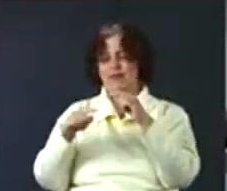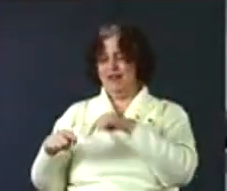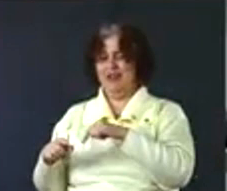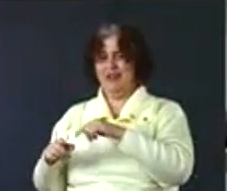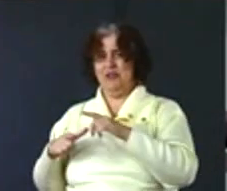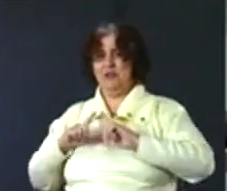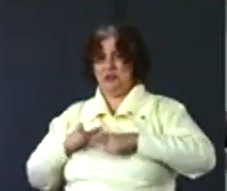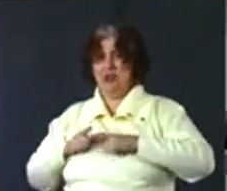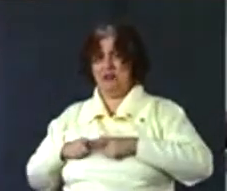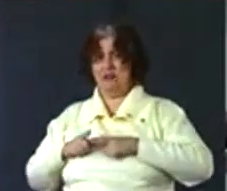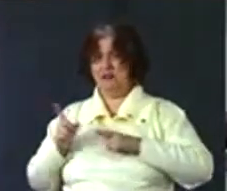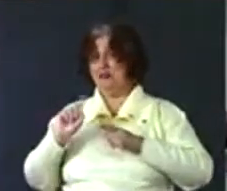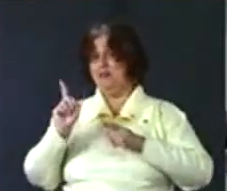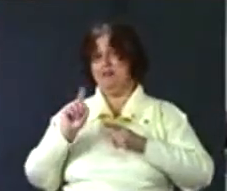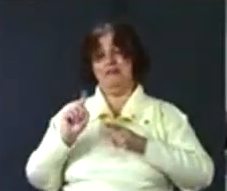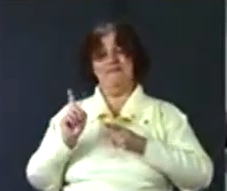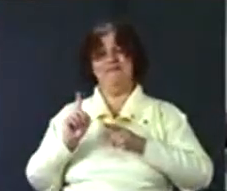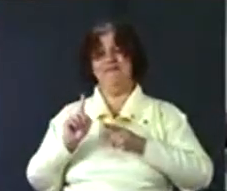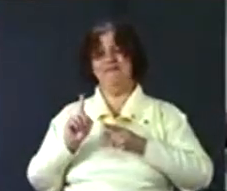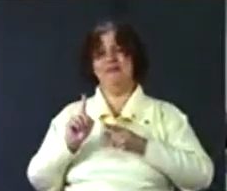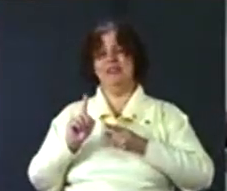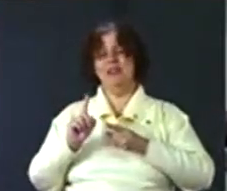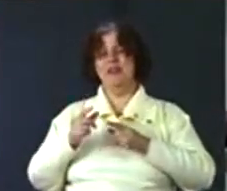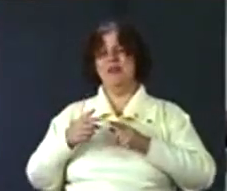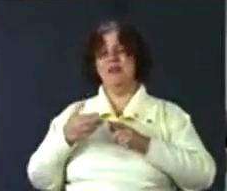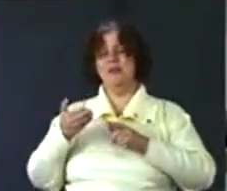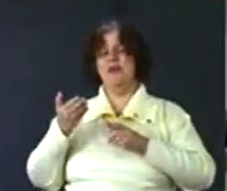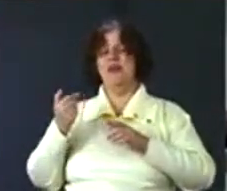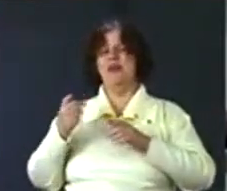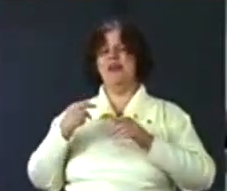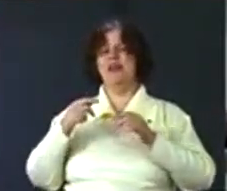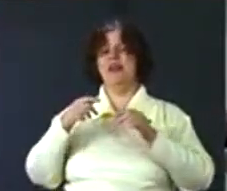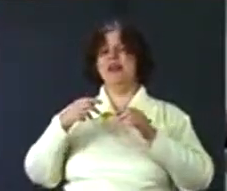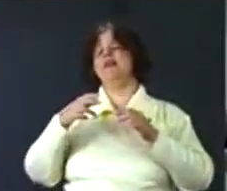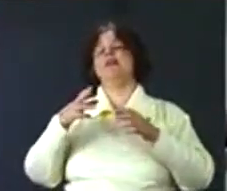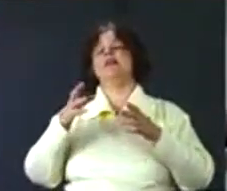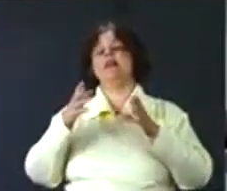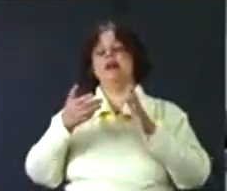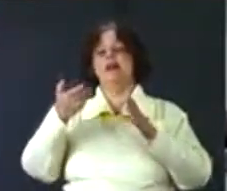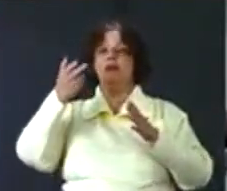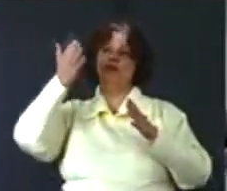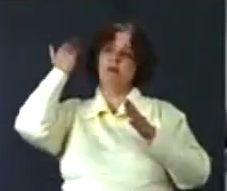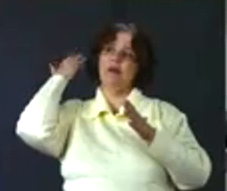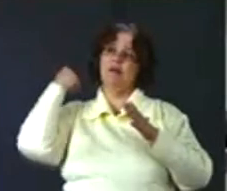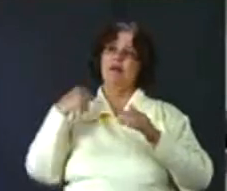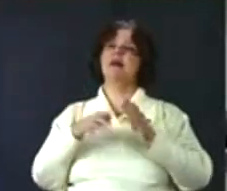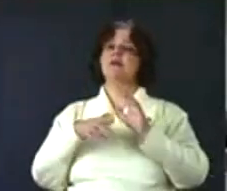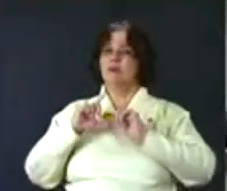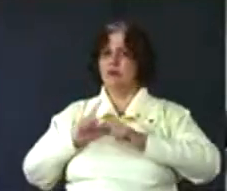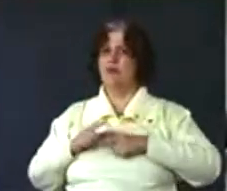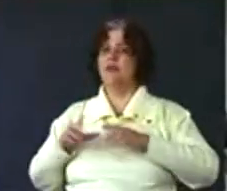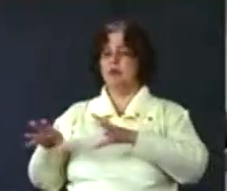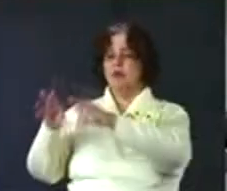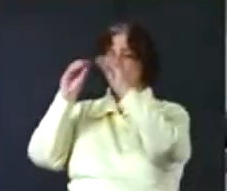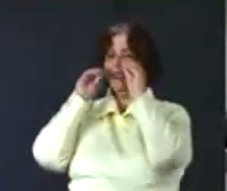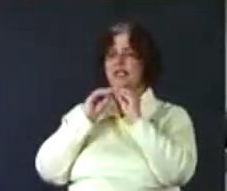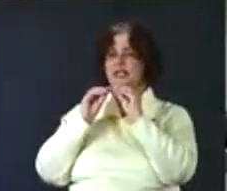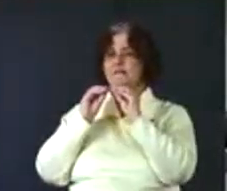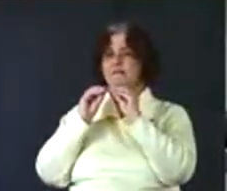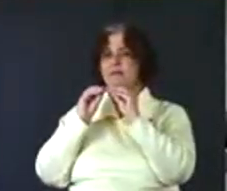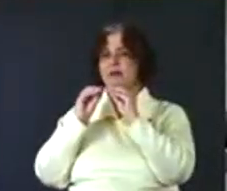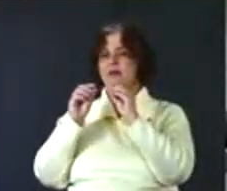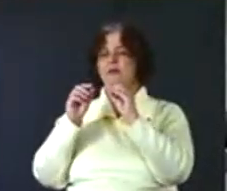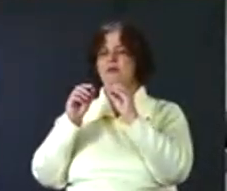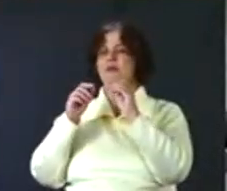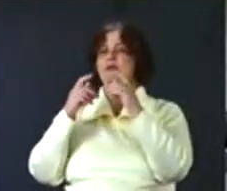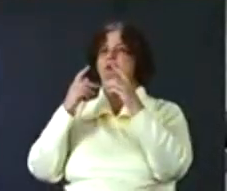alguma, apesar de no passado aos judeus terem sido confiados os oráculos de Deus, mas o comportamento deles, a